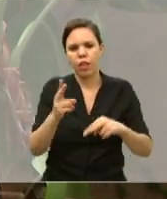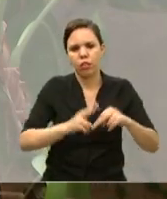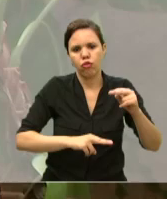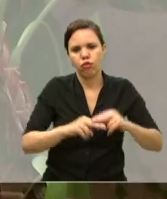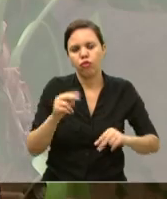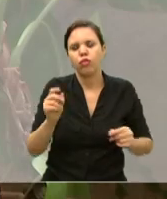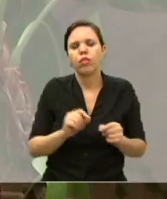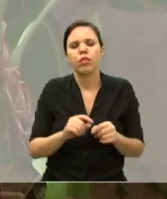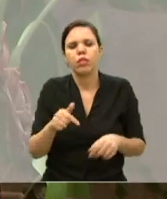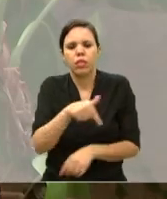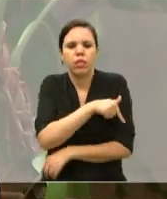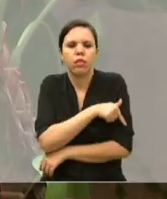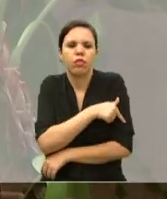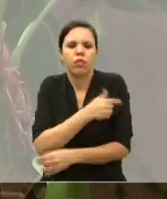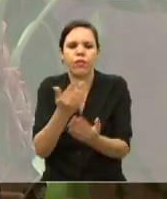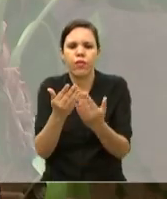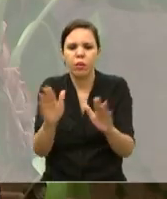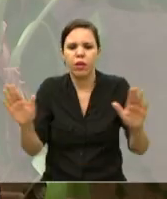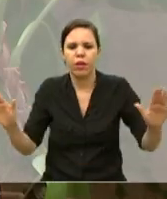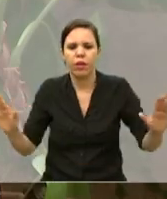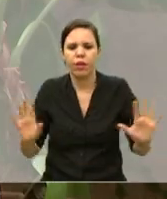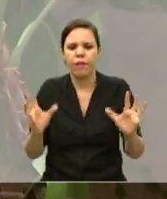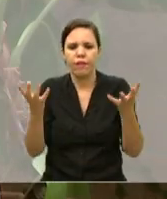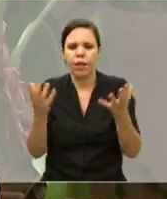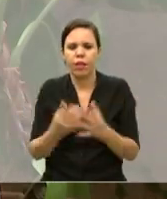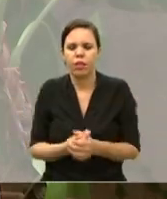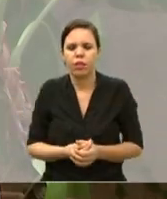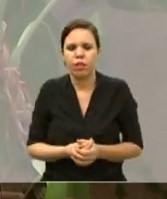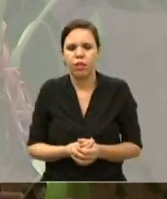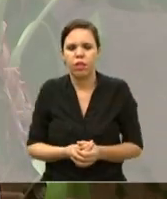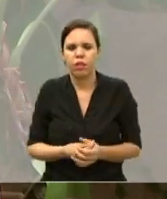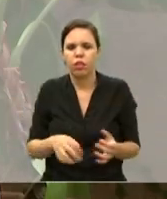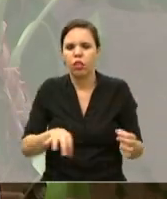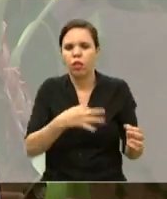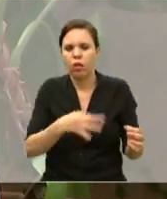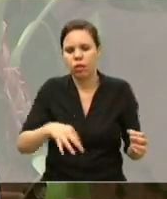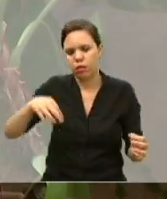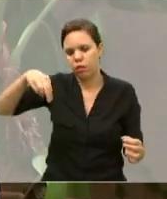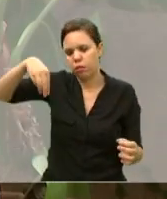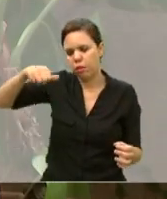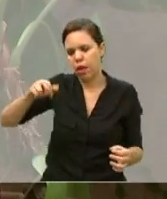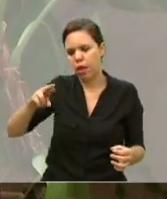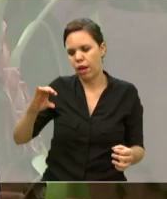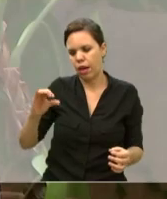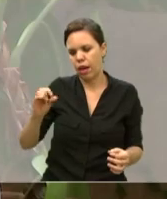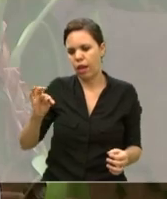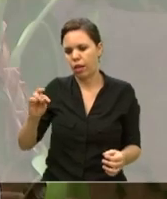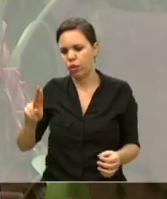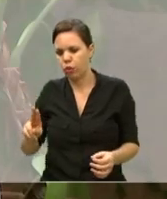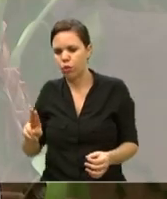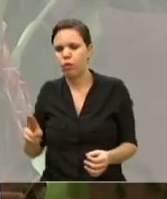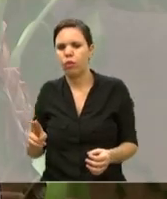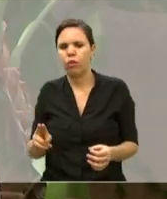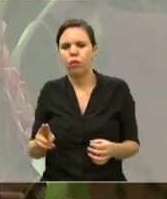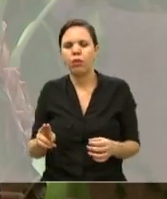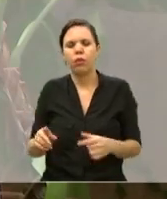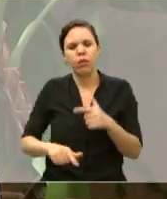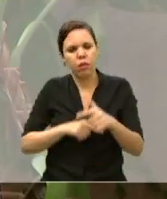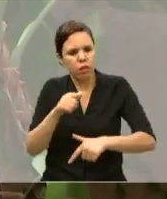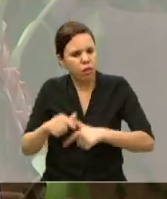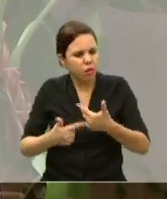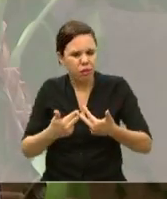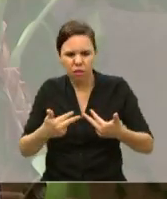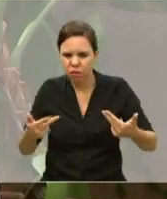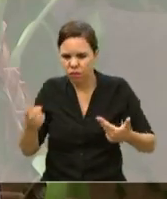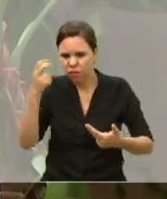7º ano vai abrir a festa junina tocando maracatu. Se trabalha a região, se trabalha a cultura,